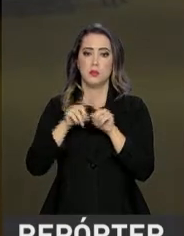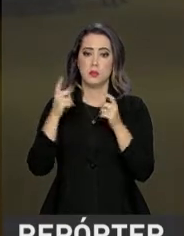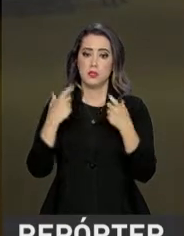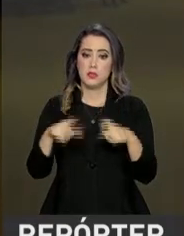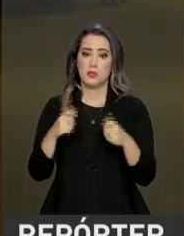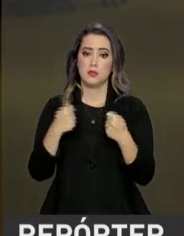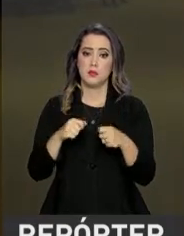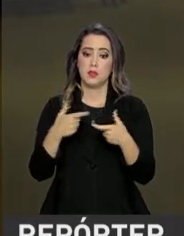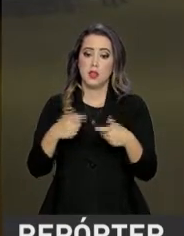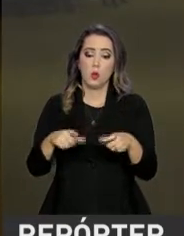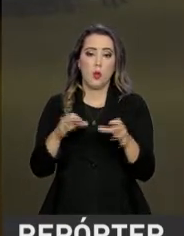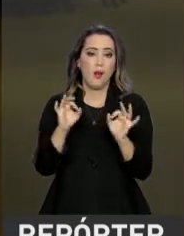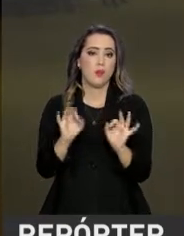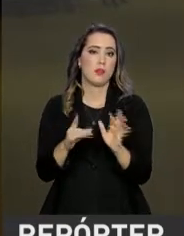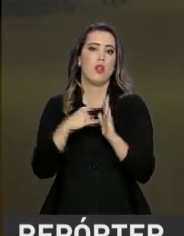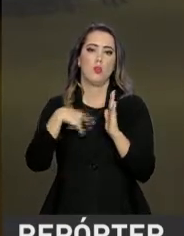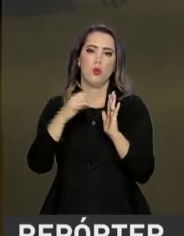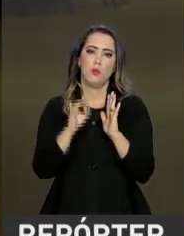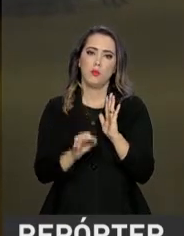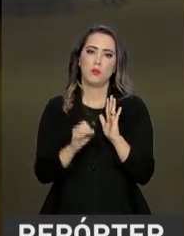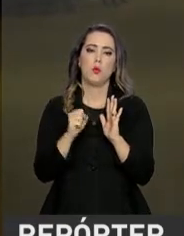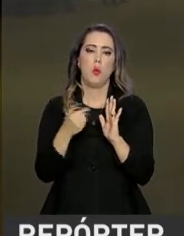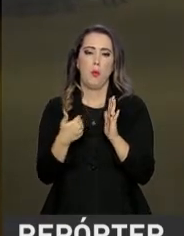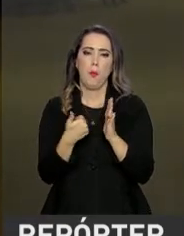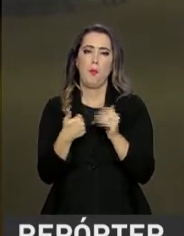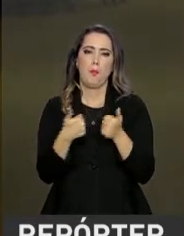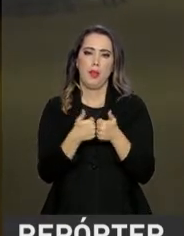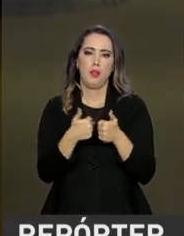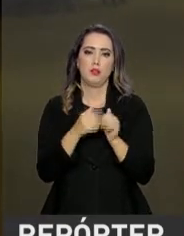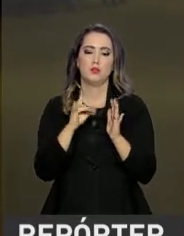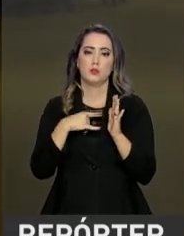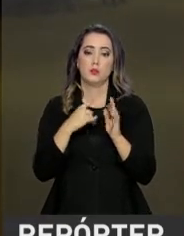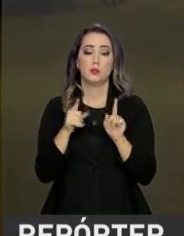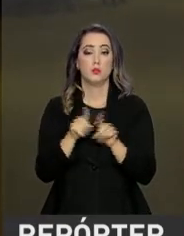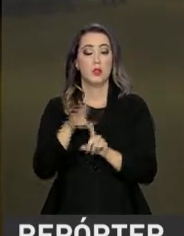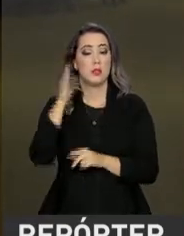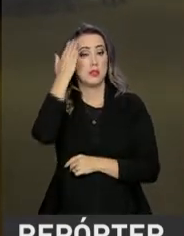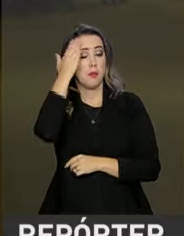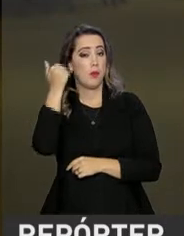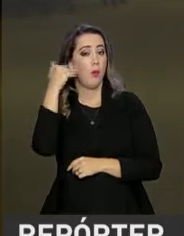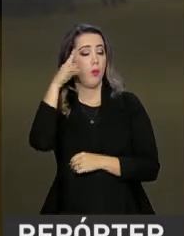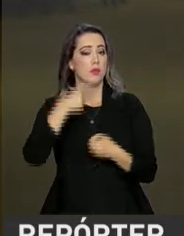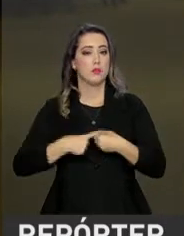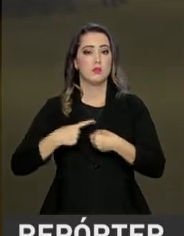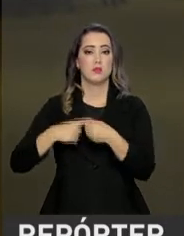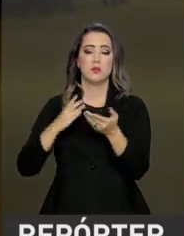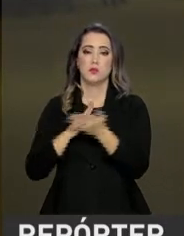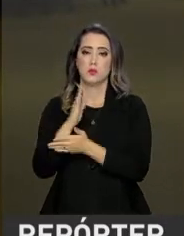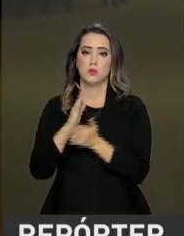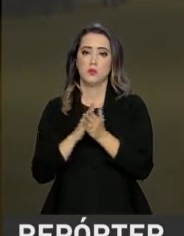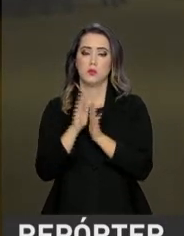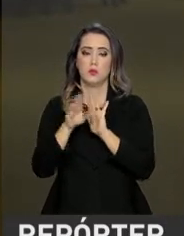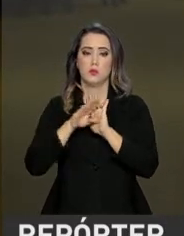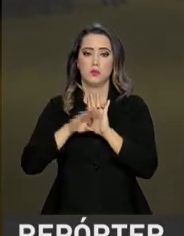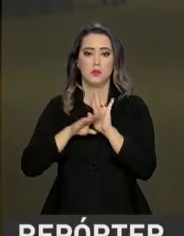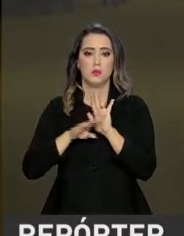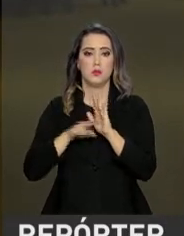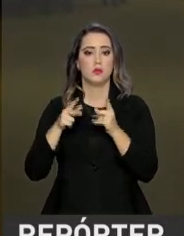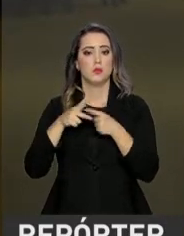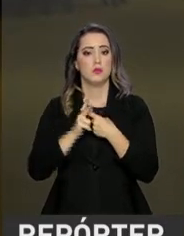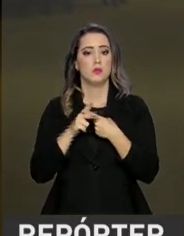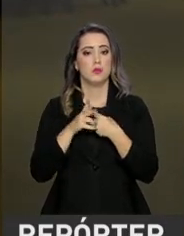área regularizada ou passível de regularização para saber quais as cidades foram aprovadas pelo programa cartão